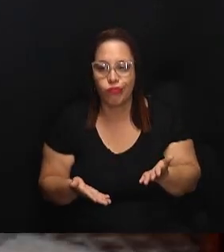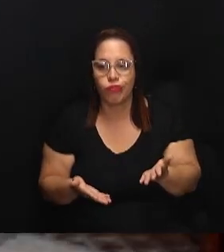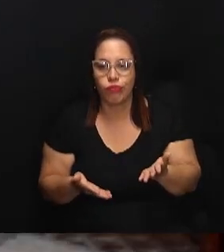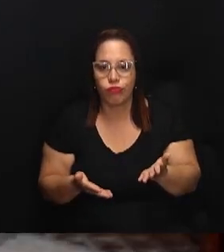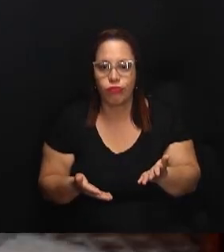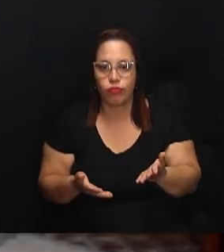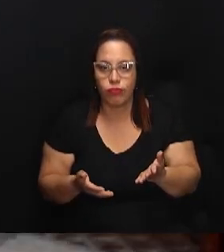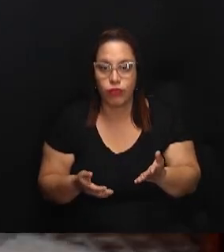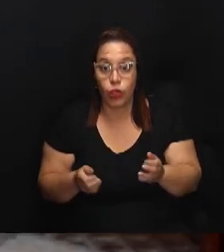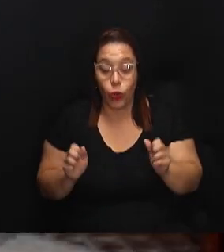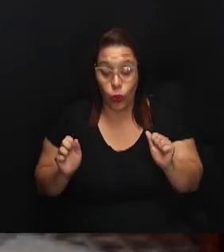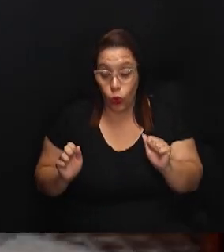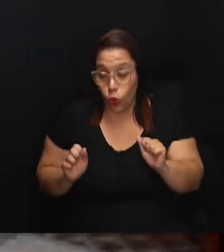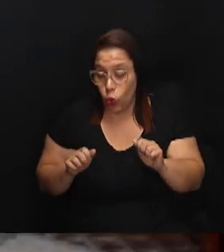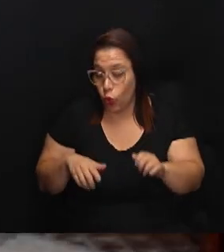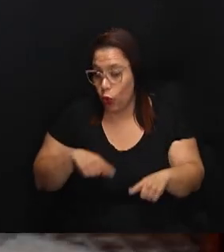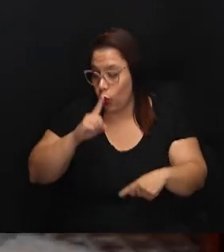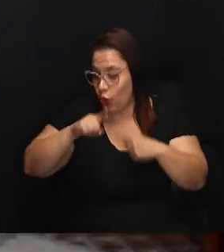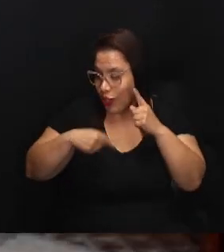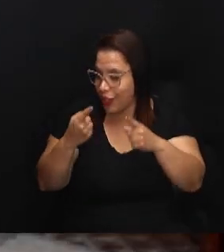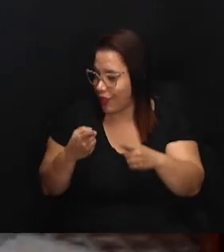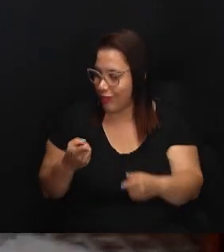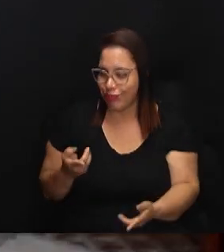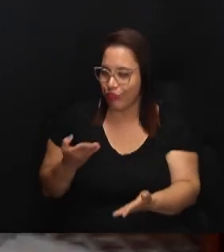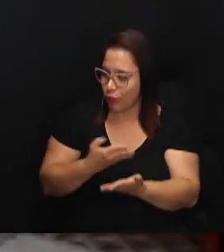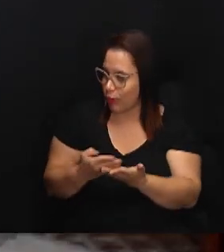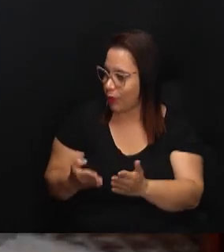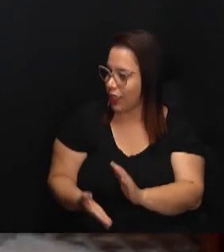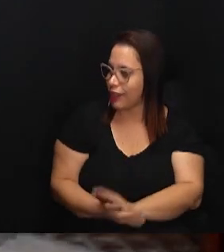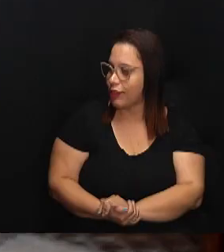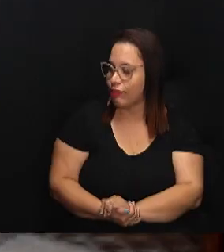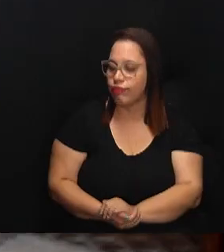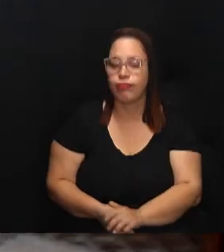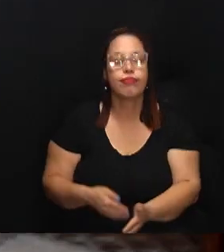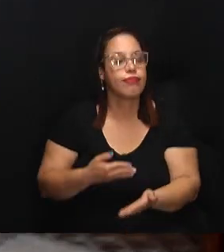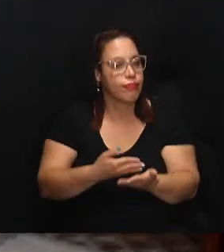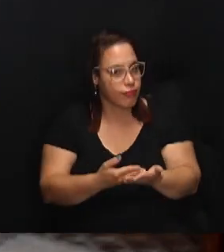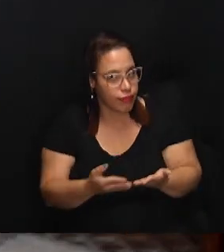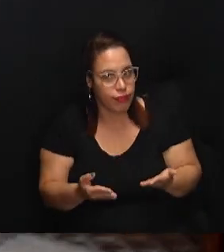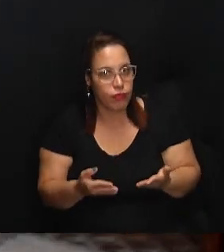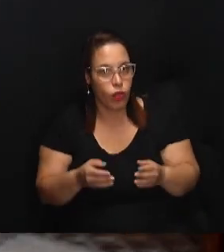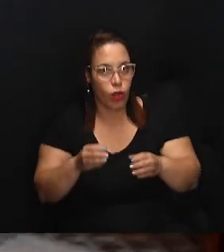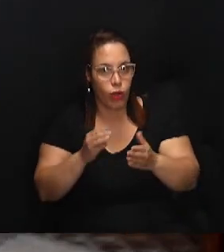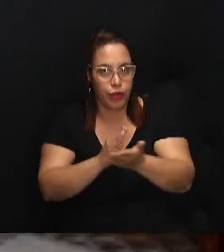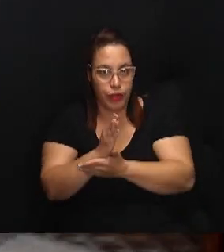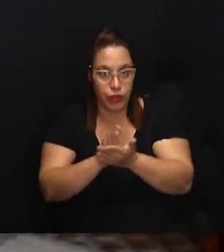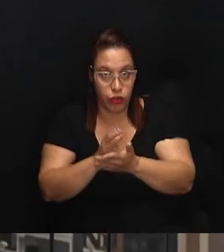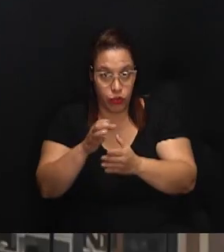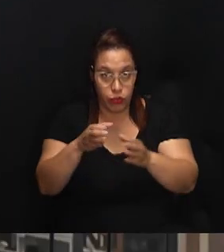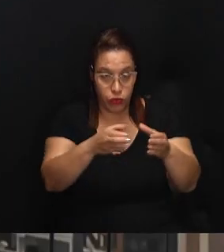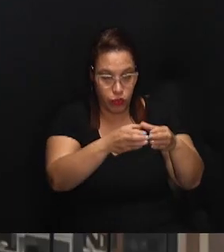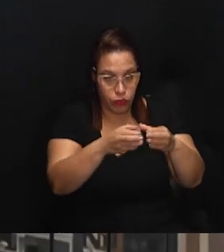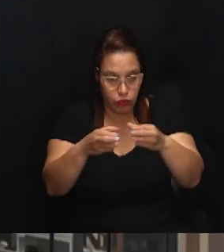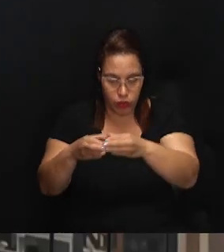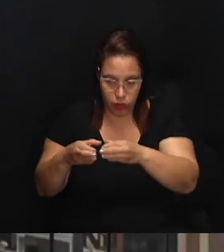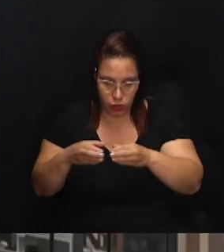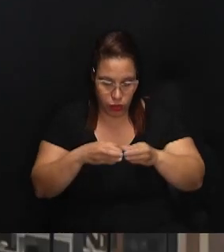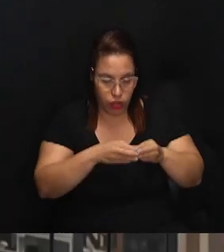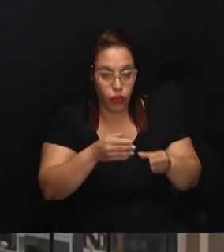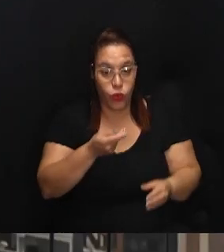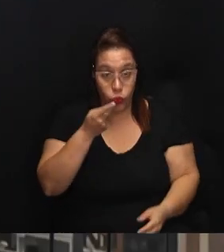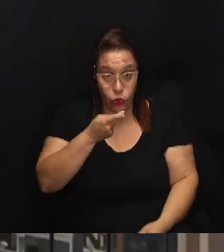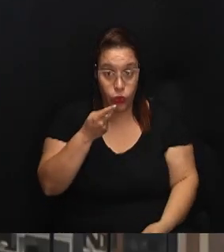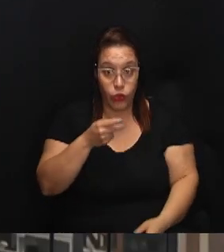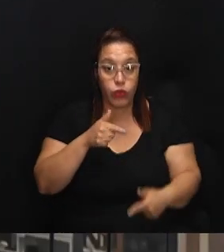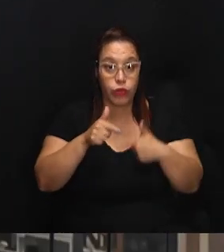aspectos mais incríveis, assim, de participar de uma iniciativa como essa. E aí vocês se dividiram em equipes, como